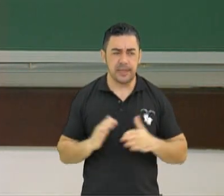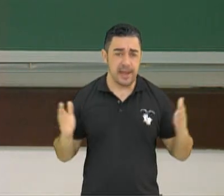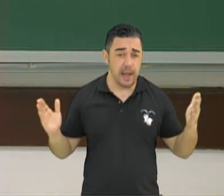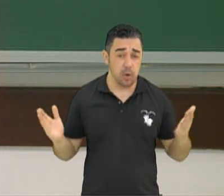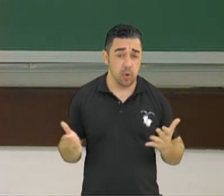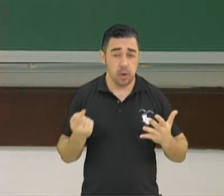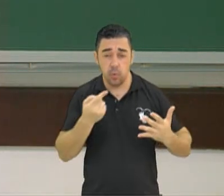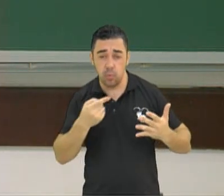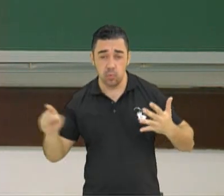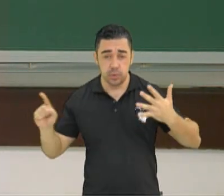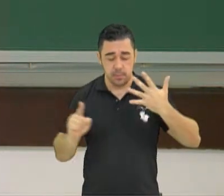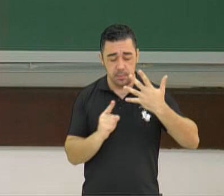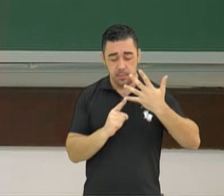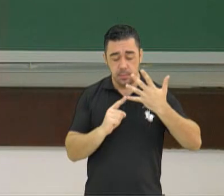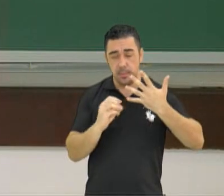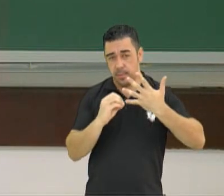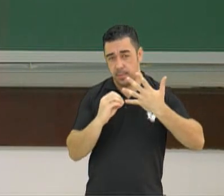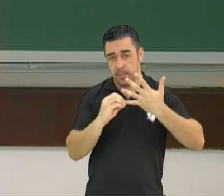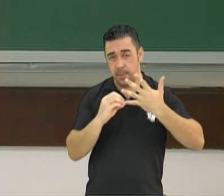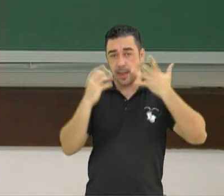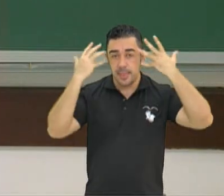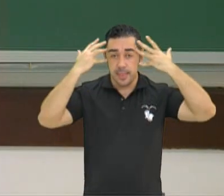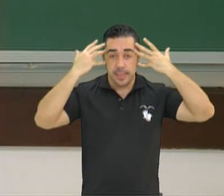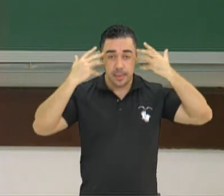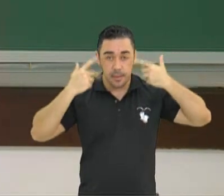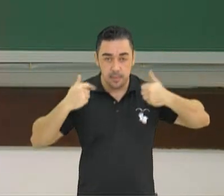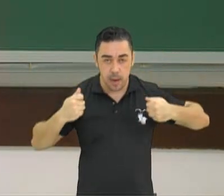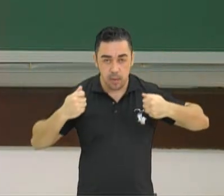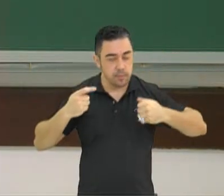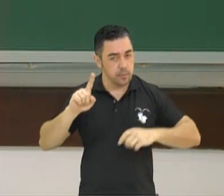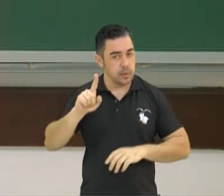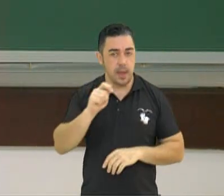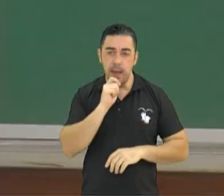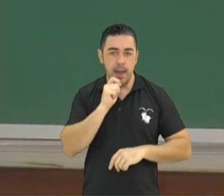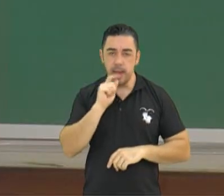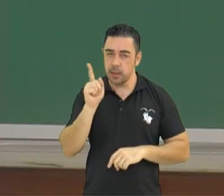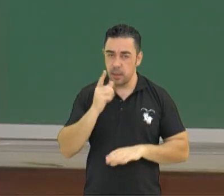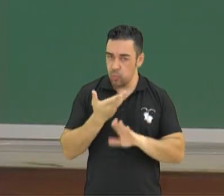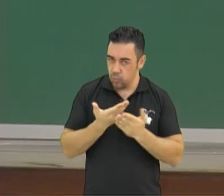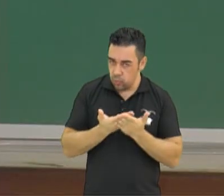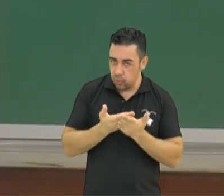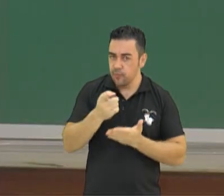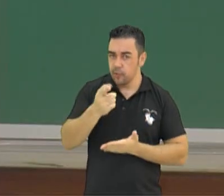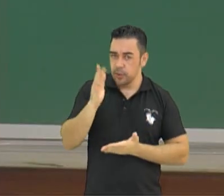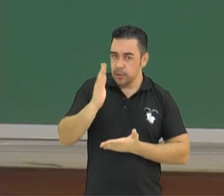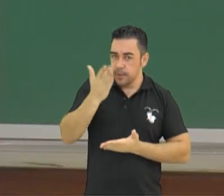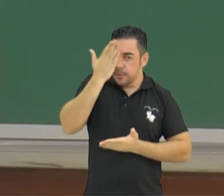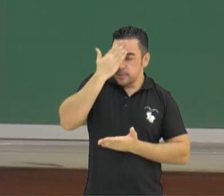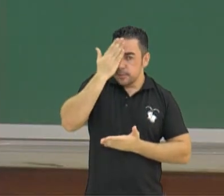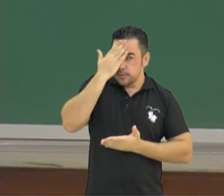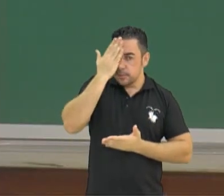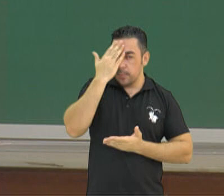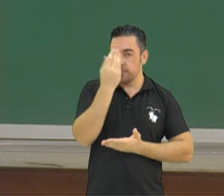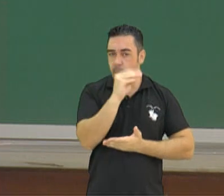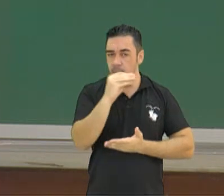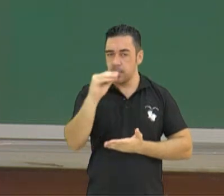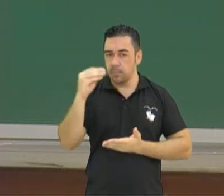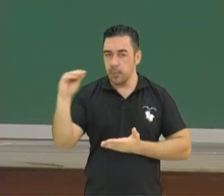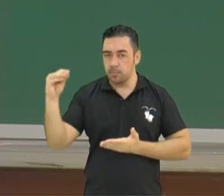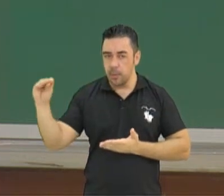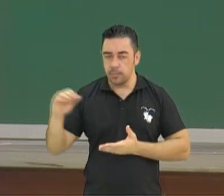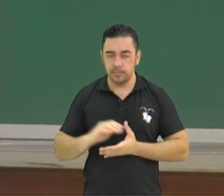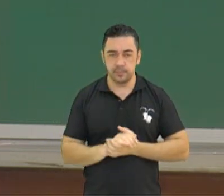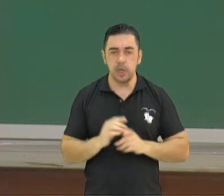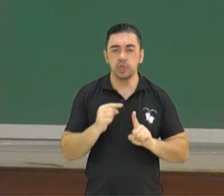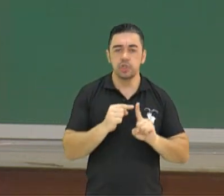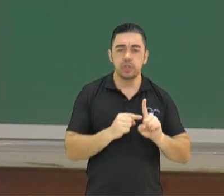agora, o reino animal. O reino animal vocês não estudaram ainda, mas vocês já são capazes de preencher isso aqui comigo. Vamos lá? Ó.